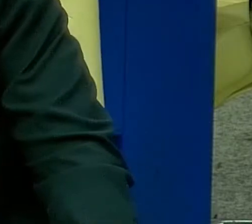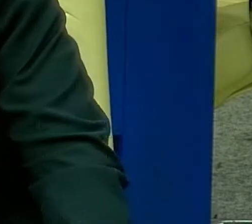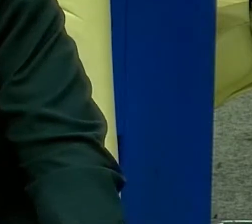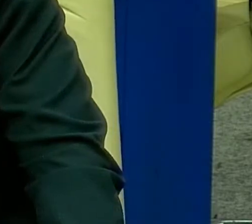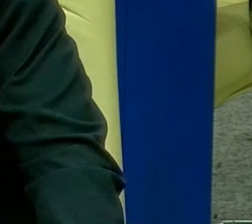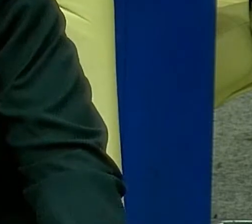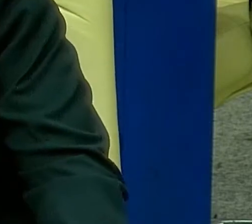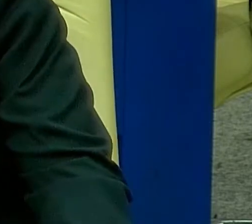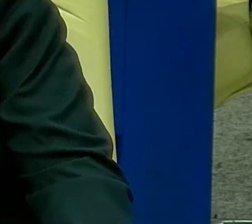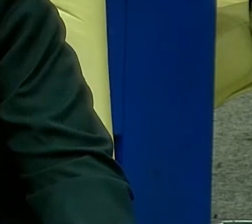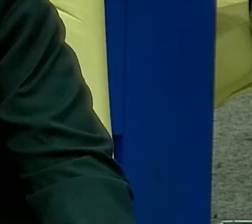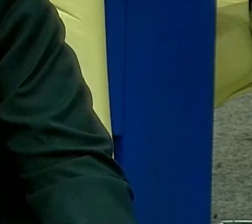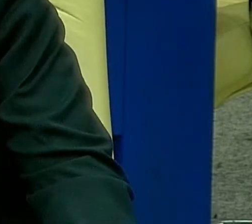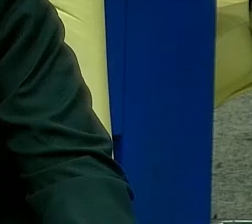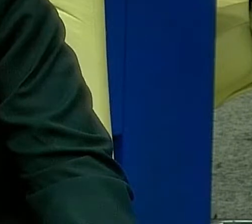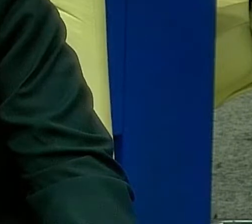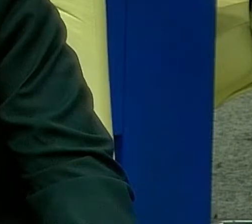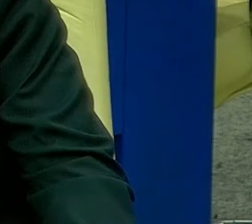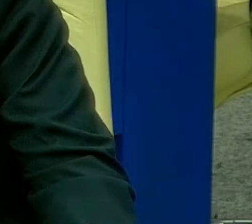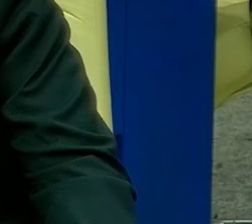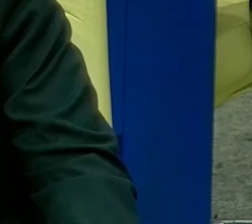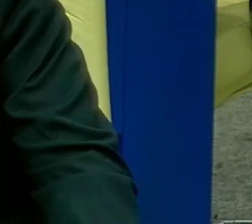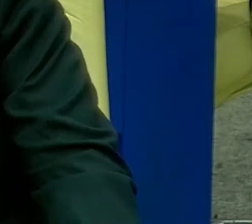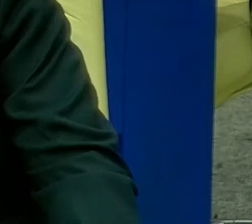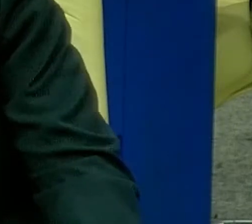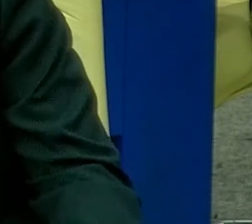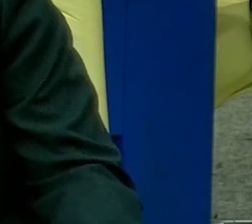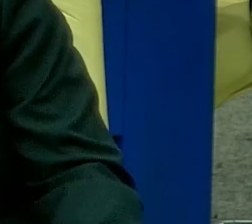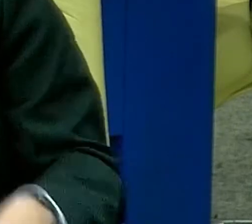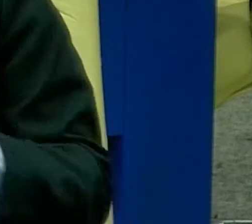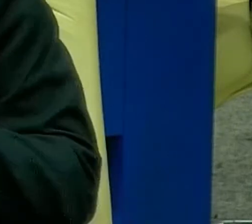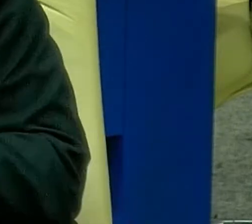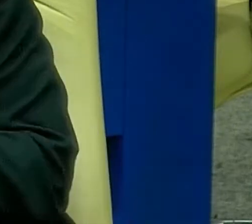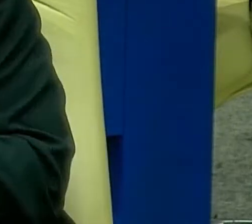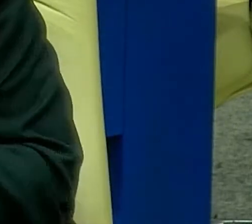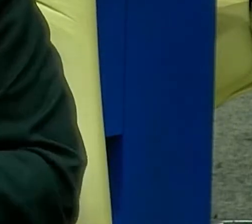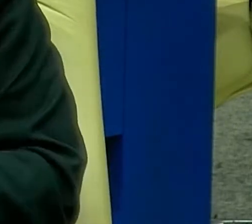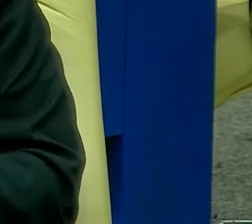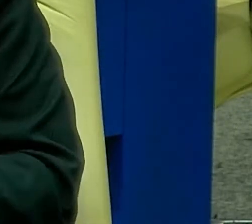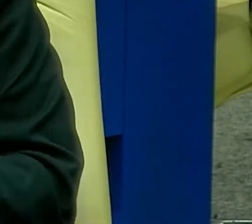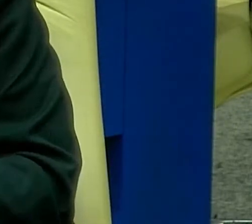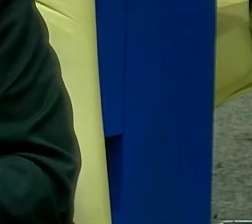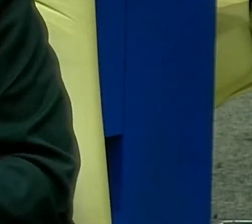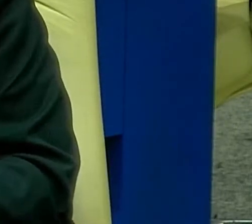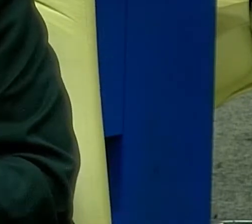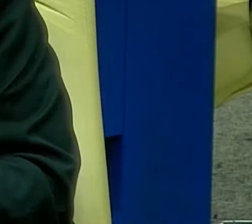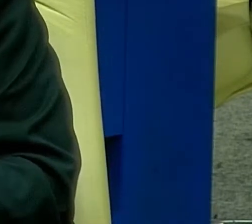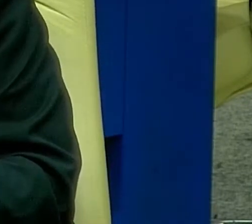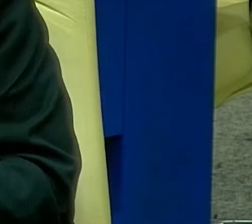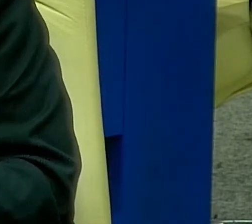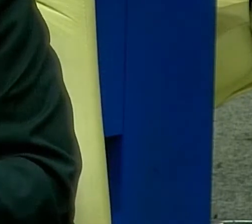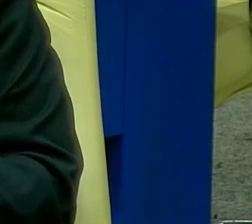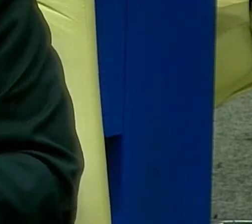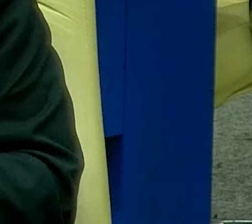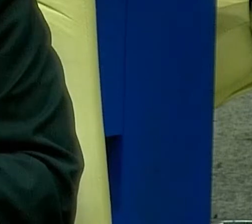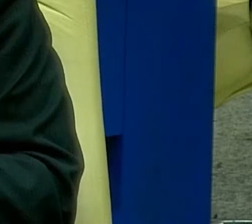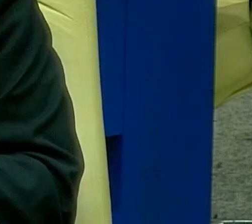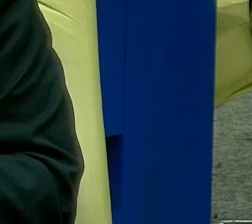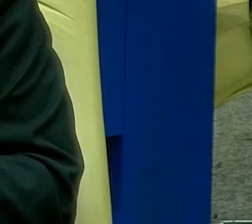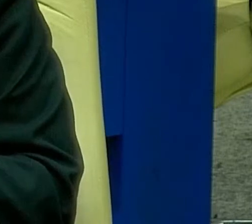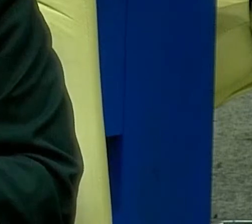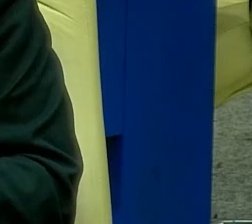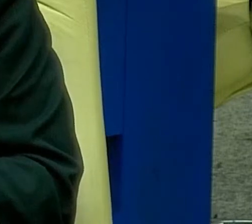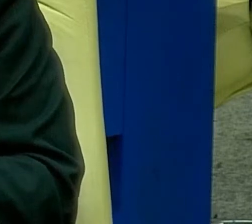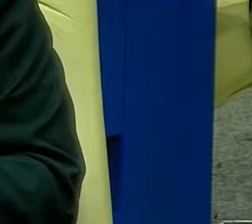né, a imprensa, os servidores da casa, todos que nos assistem. E desejo as boas-vindas à